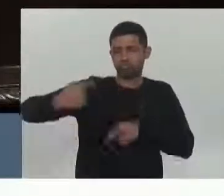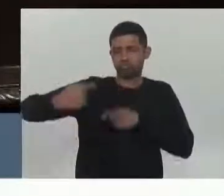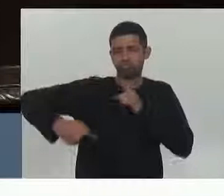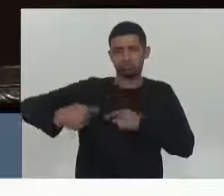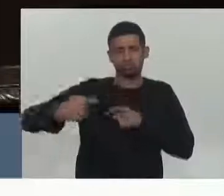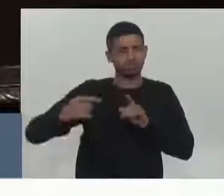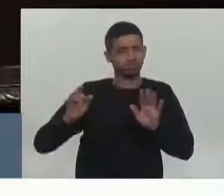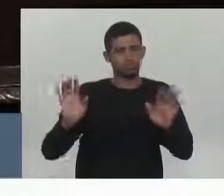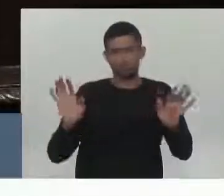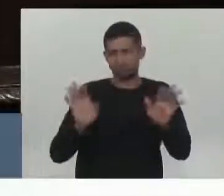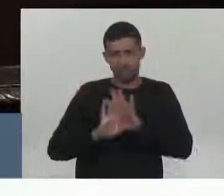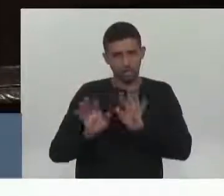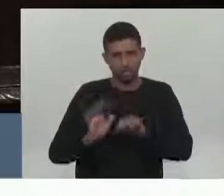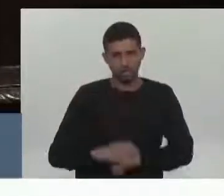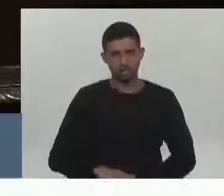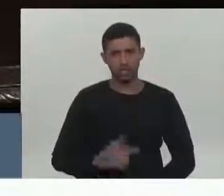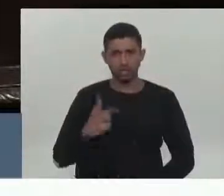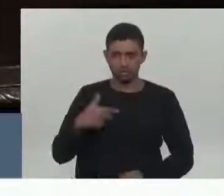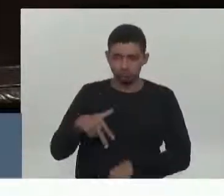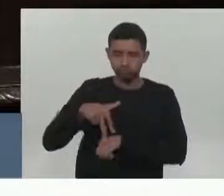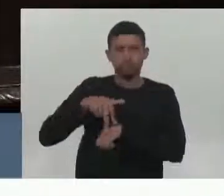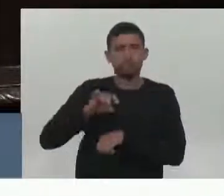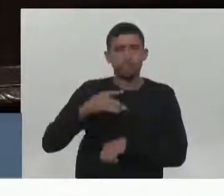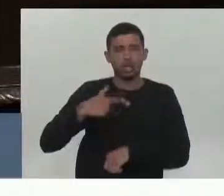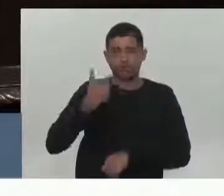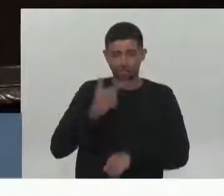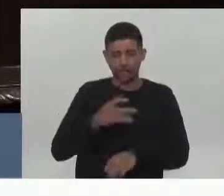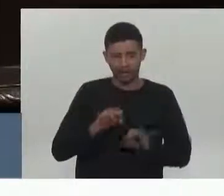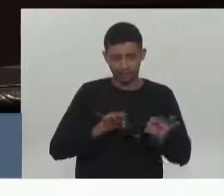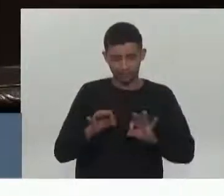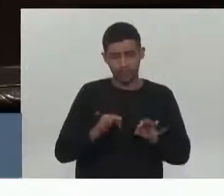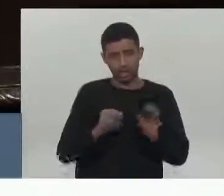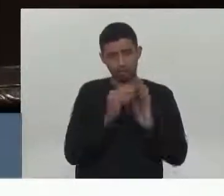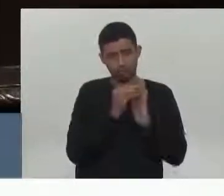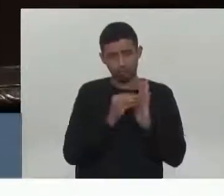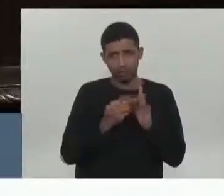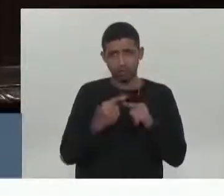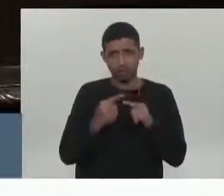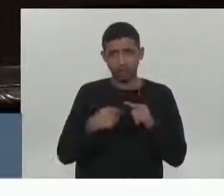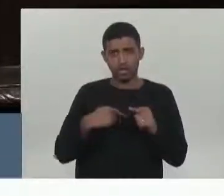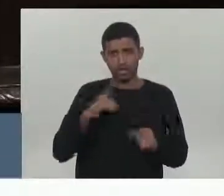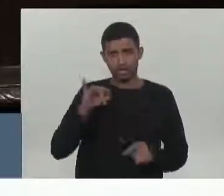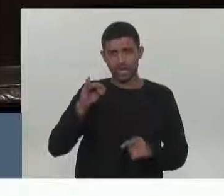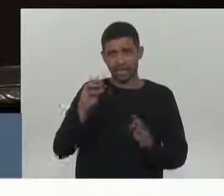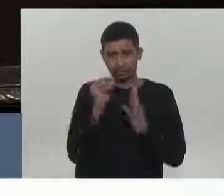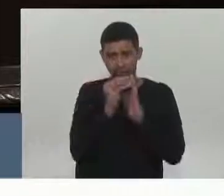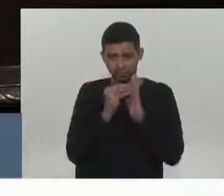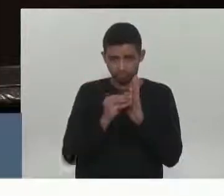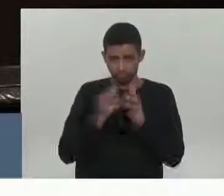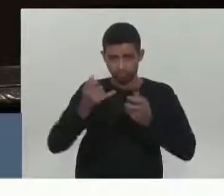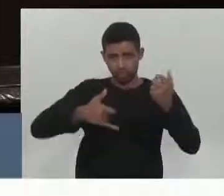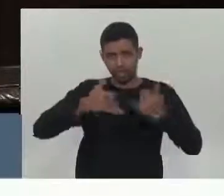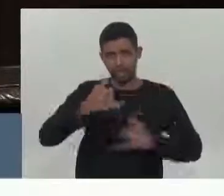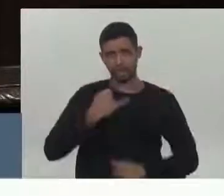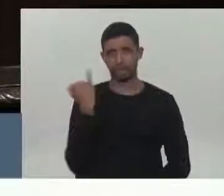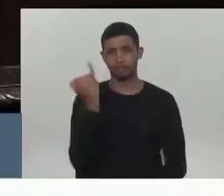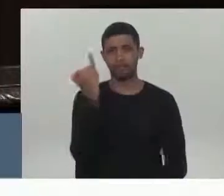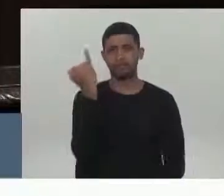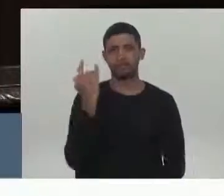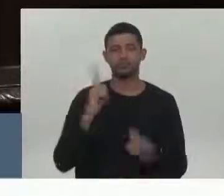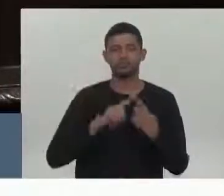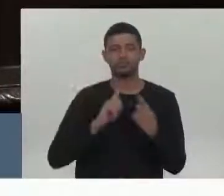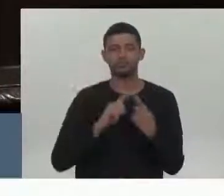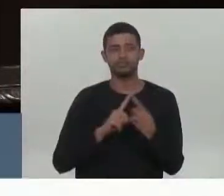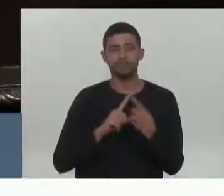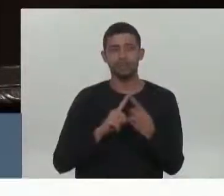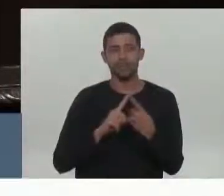o que me foi apontado aqui. Eu só subi para discutir o projeto porque eu quero dar alguns dados importantes. Primeiro, que